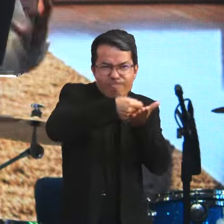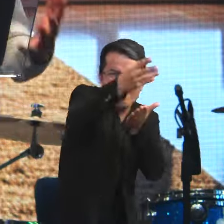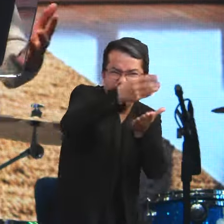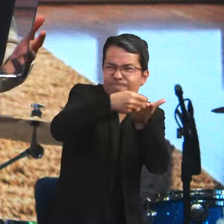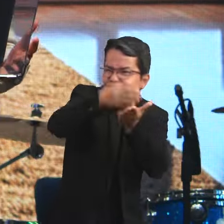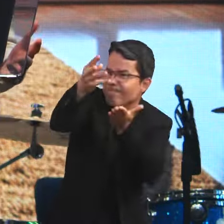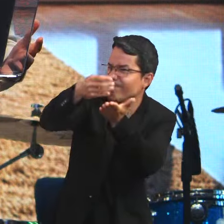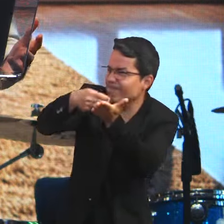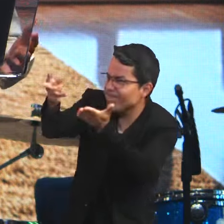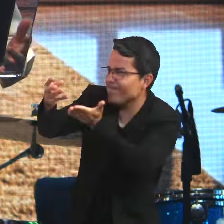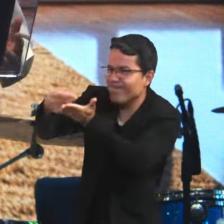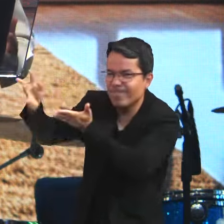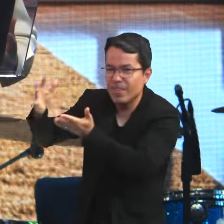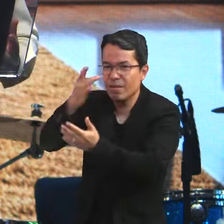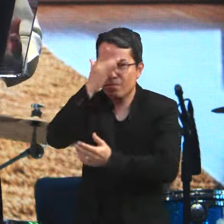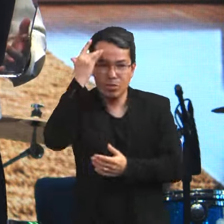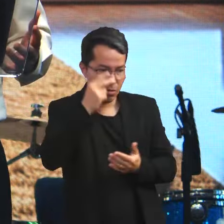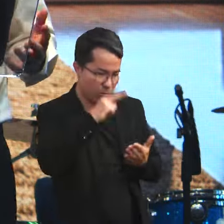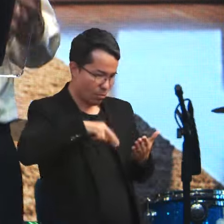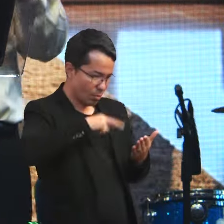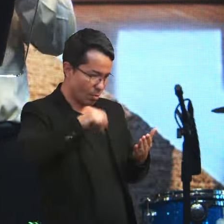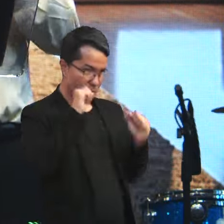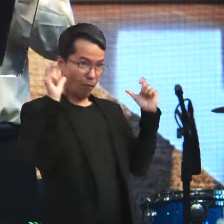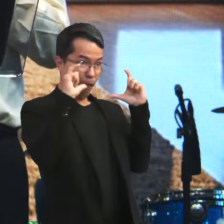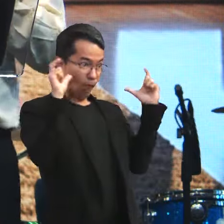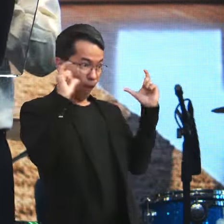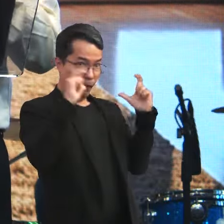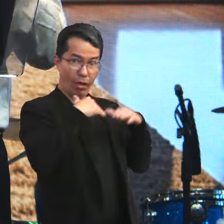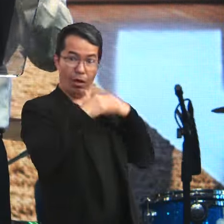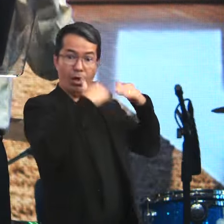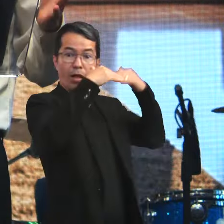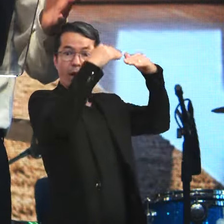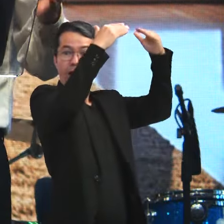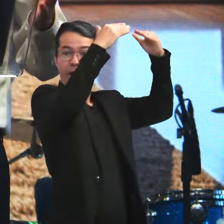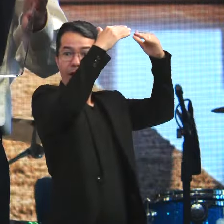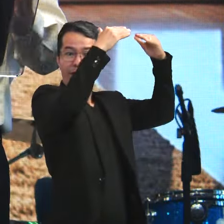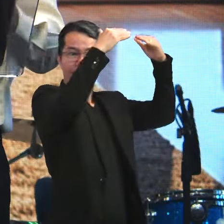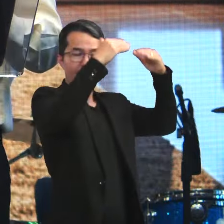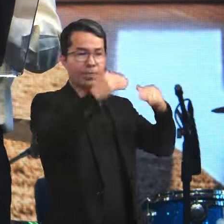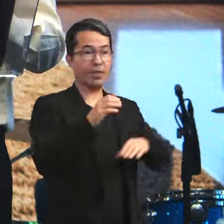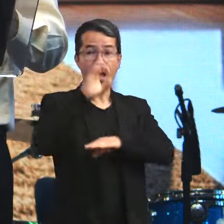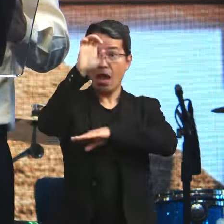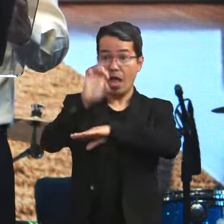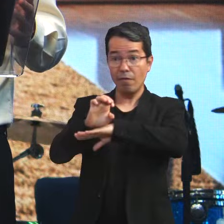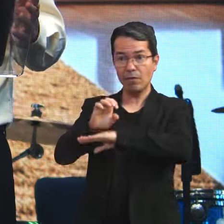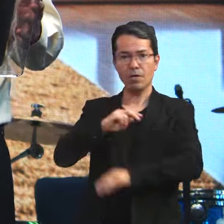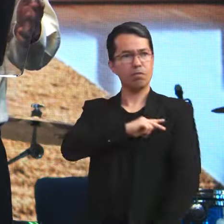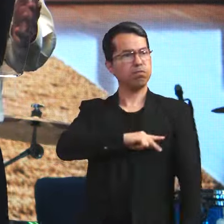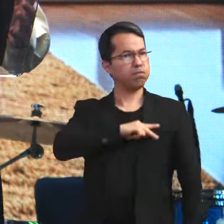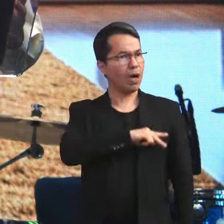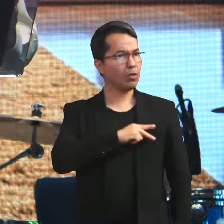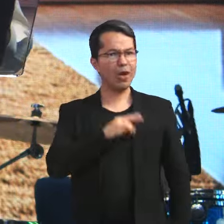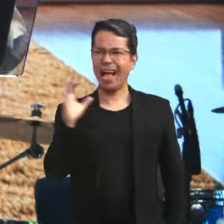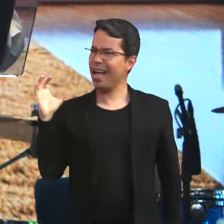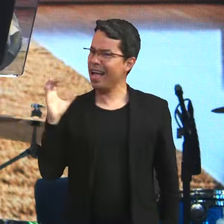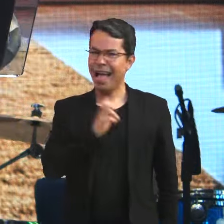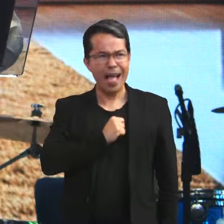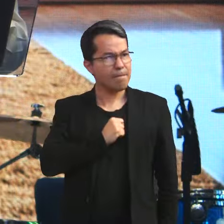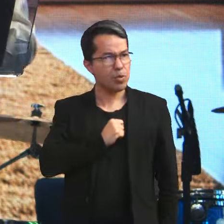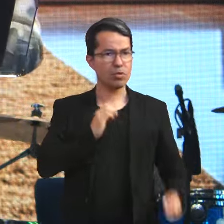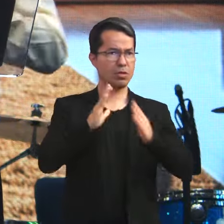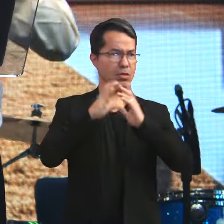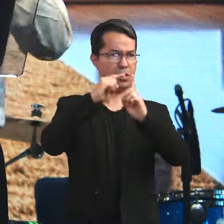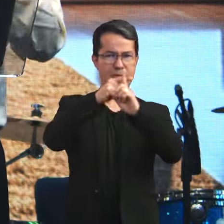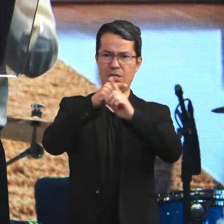desdeo igreja ondei amado permane maor parte de tempo Onde ele permane a maior parte do seu